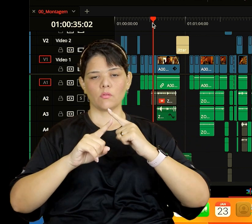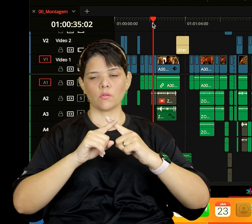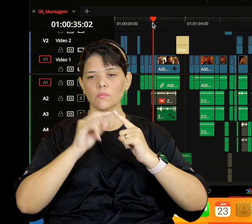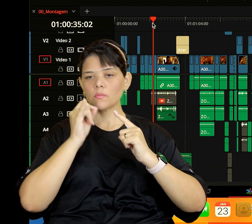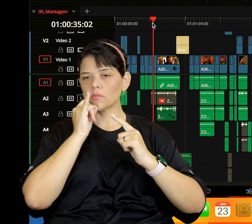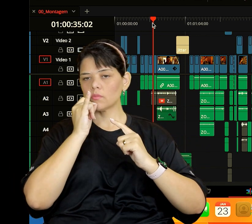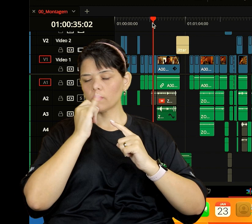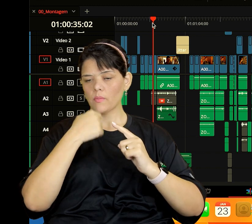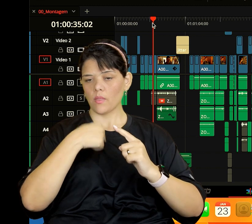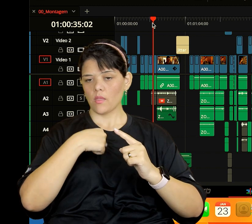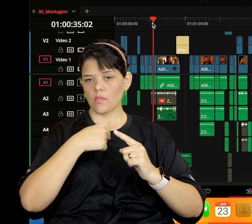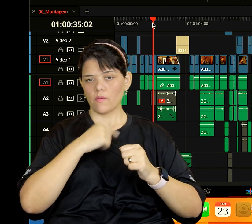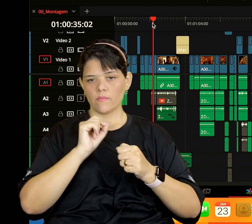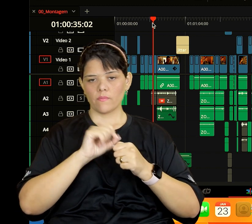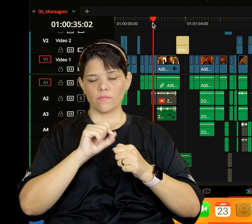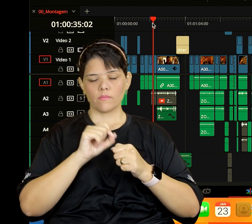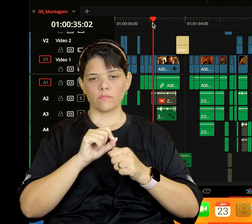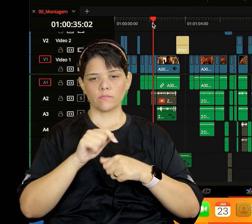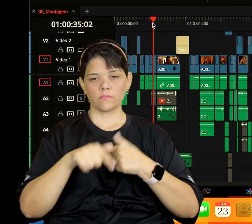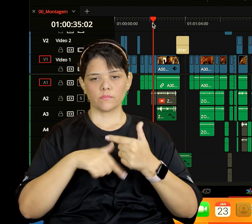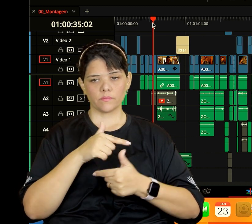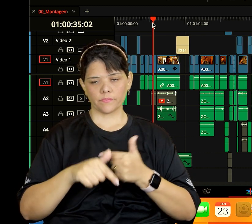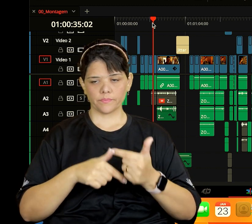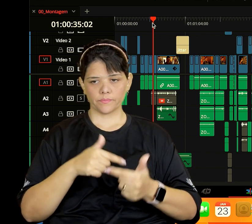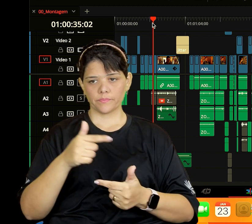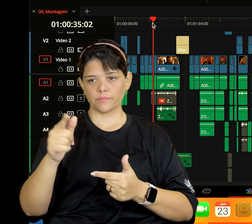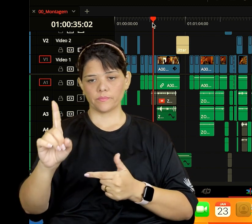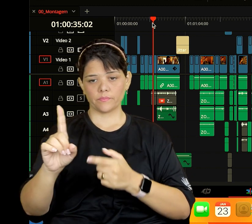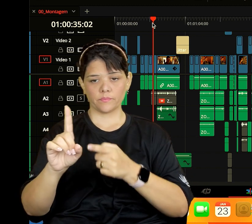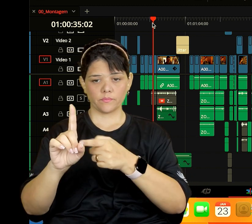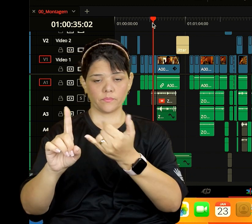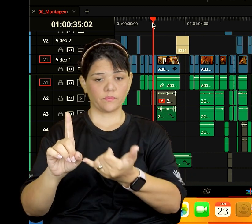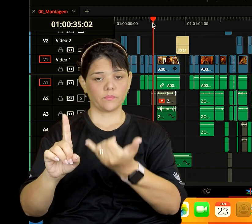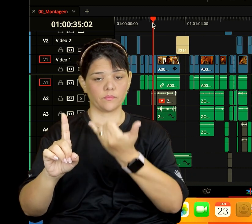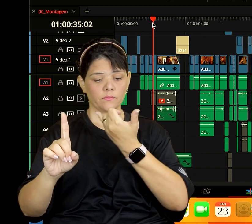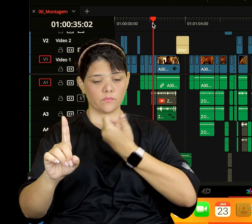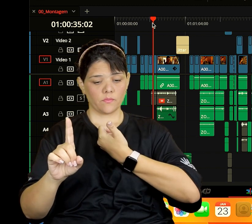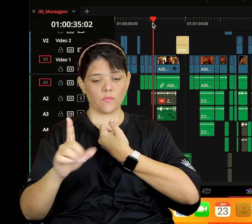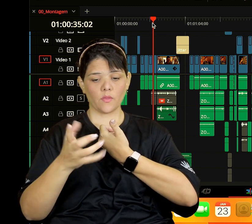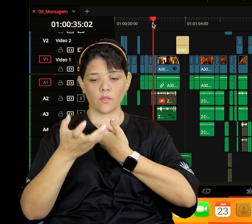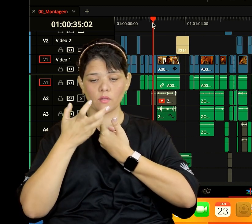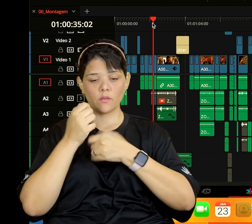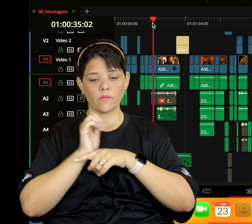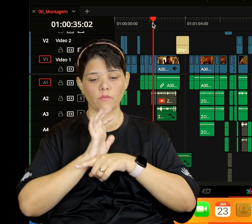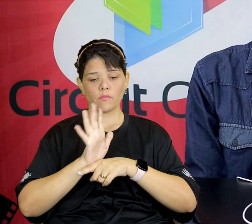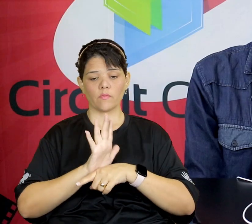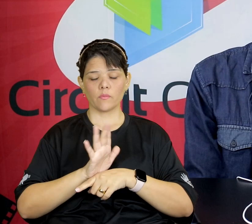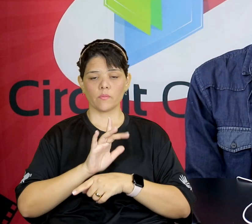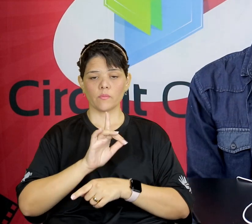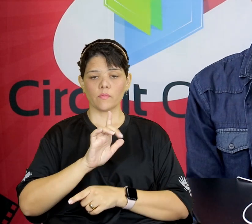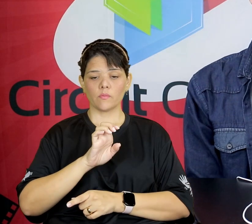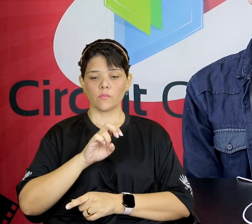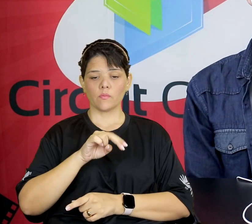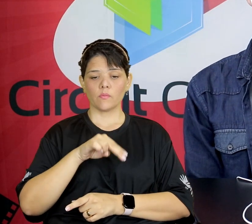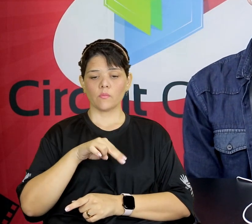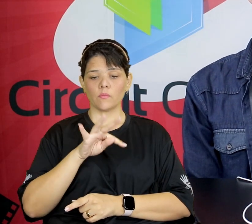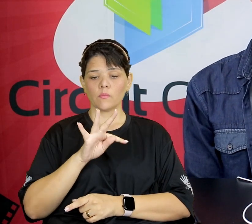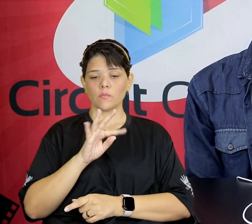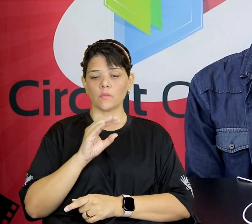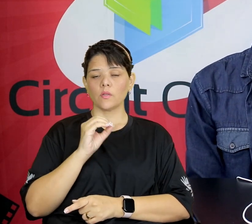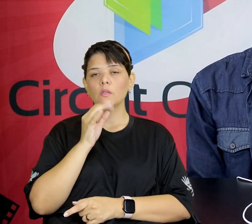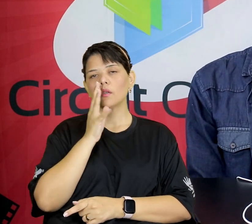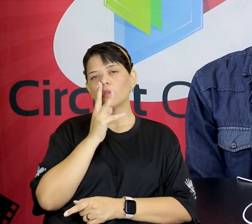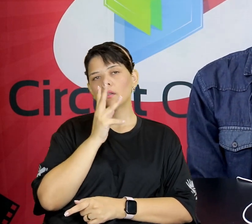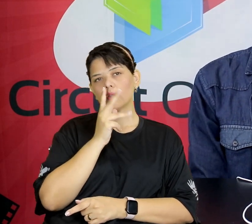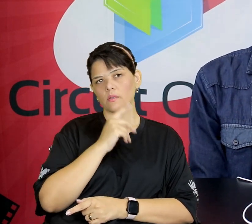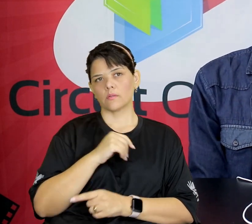e eu sei que é um filme lento. Recebi uma referência de um filme lento, beleza? Vou montar o filme lento. Porque essa etapa